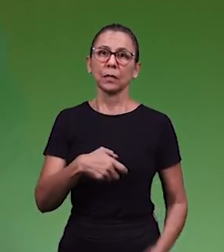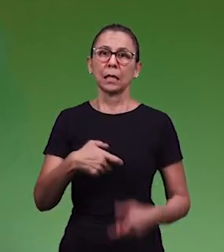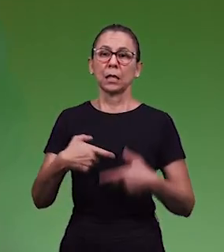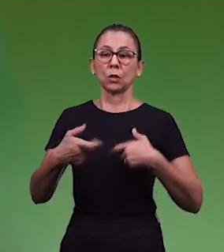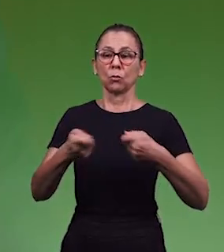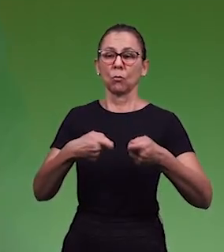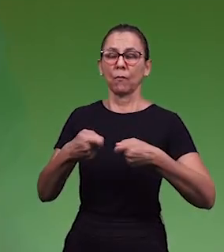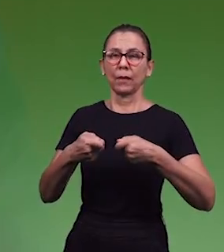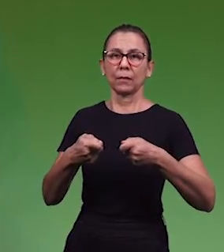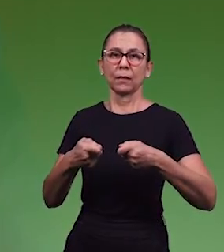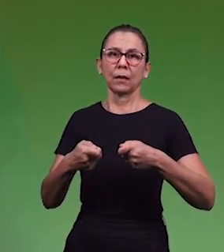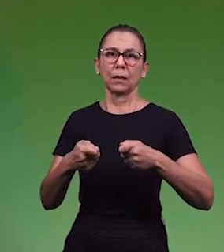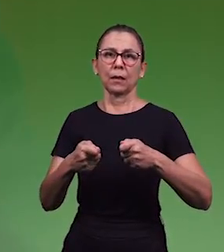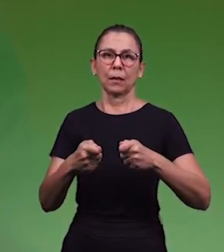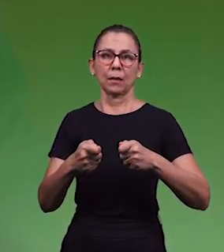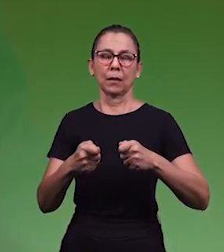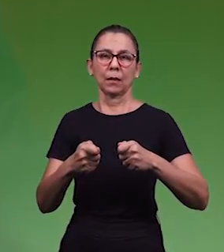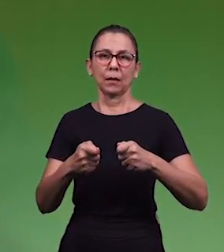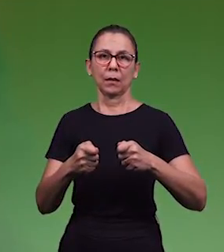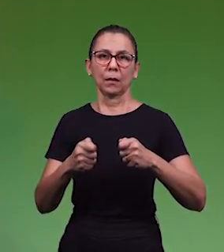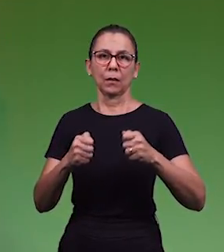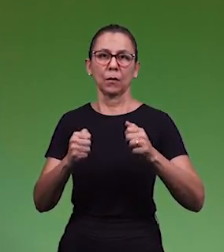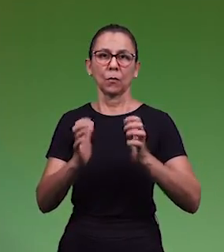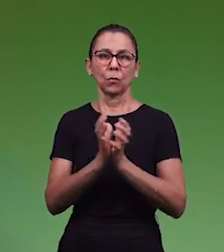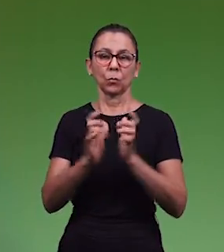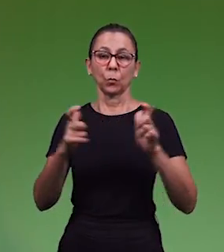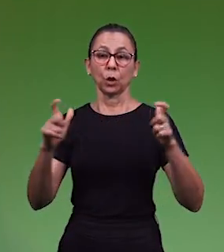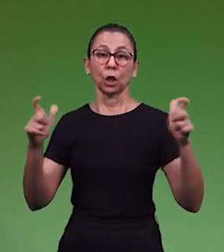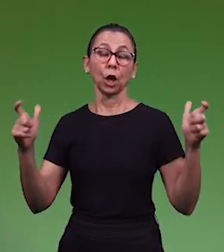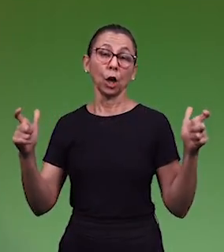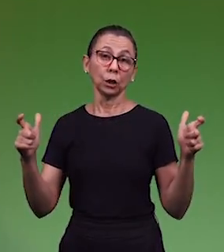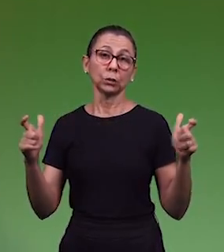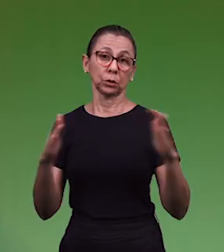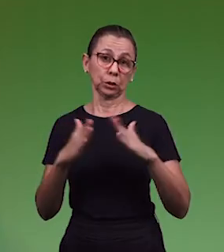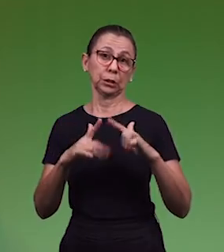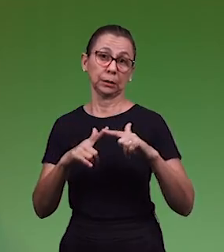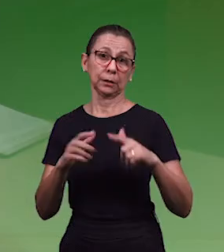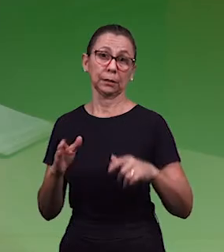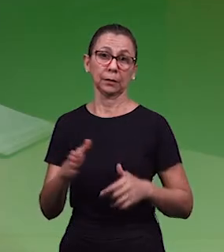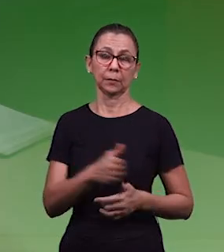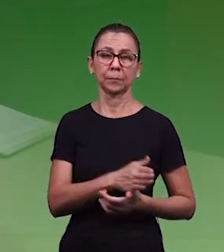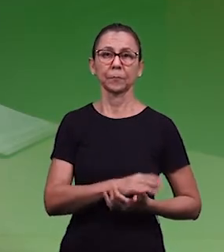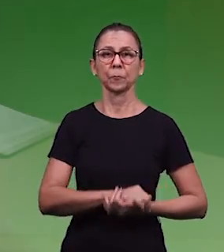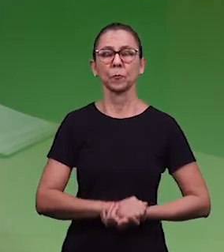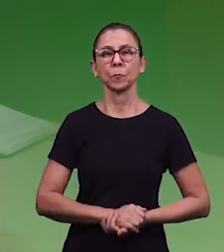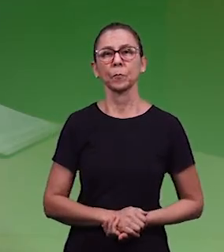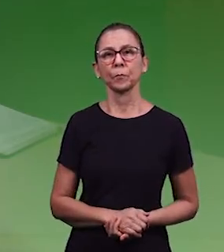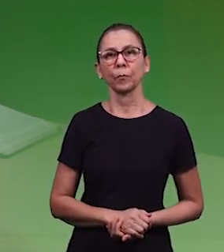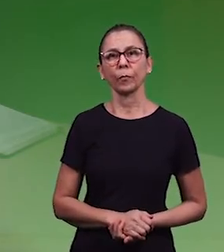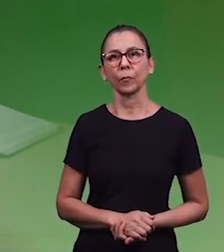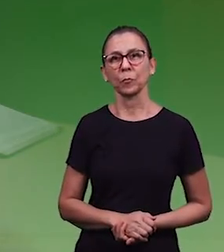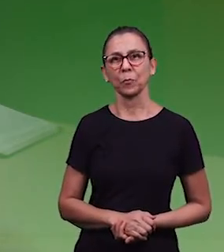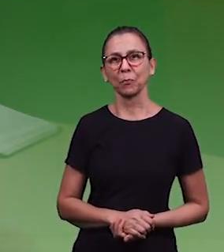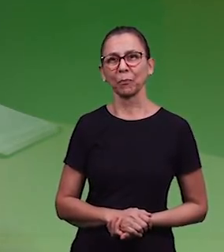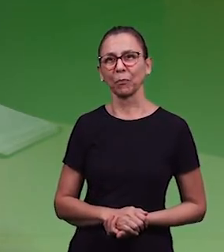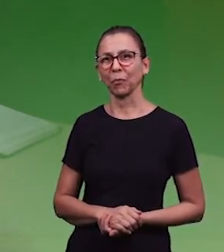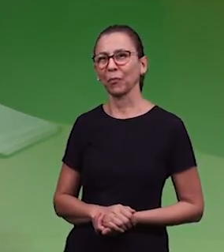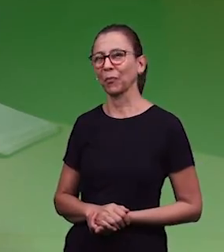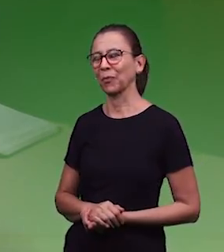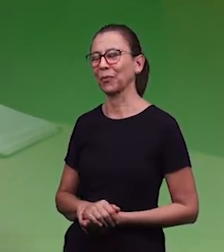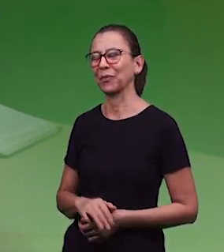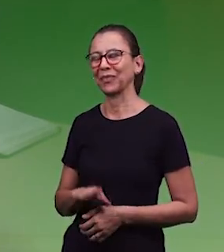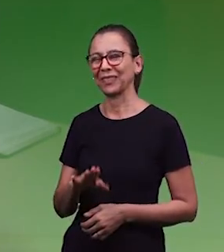Jetro, que visitou seu sogro Moisés. Não, Jetro visitou o genro Moisés.